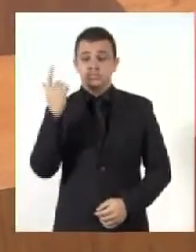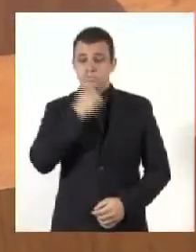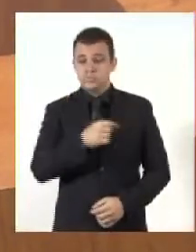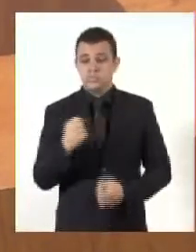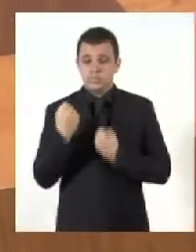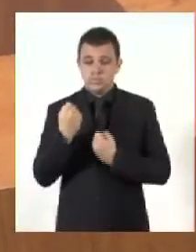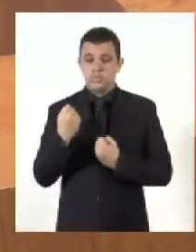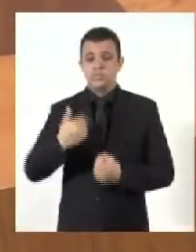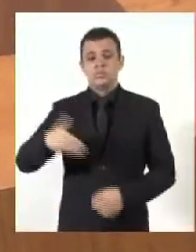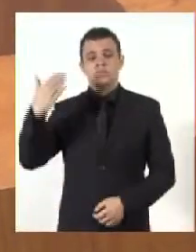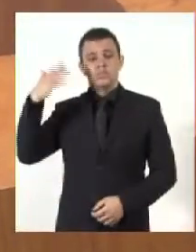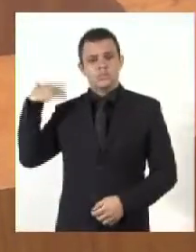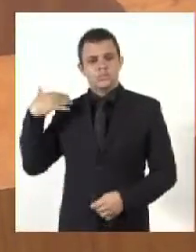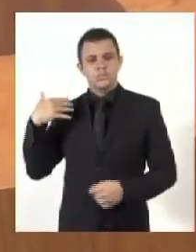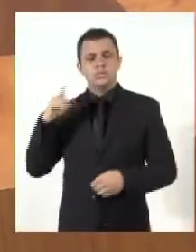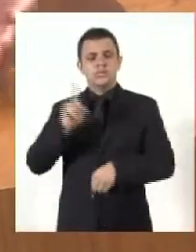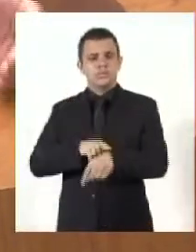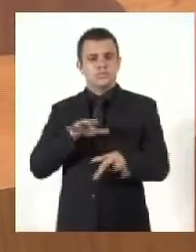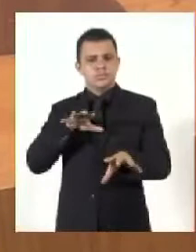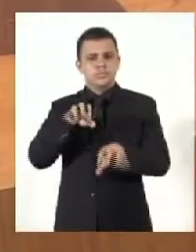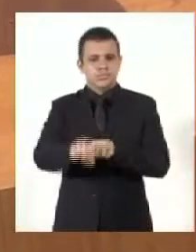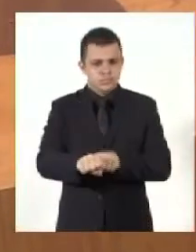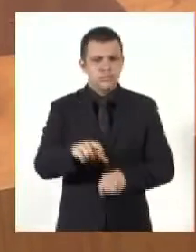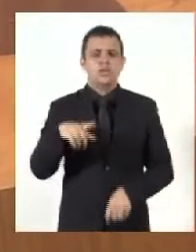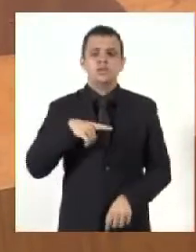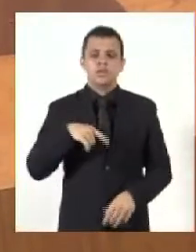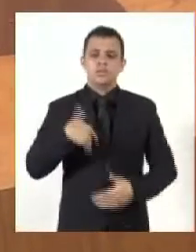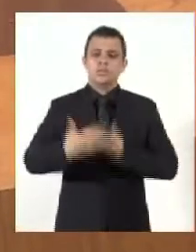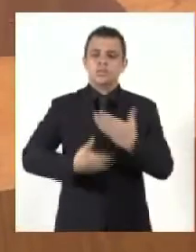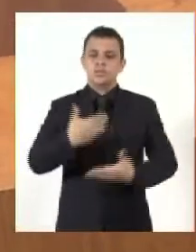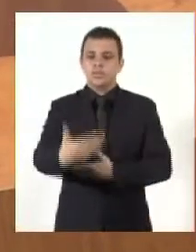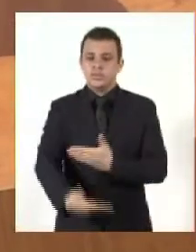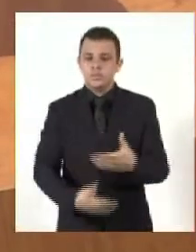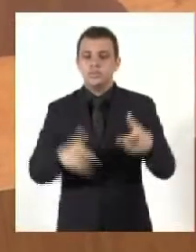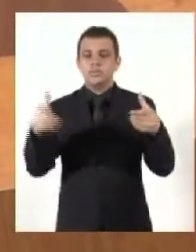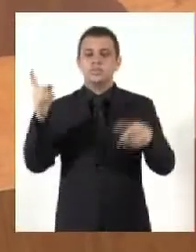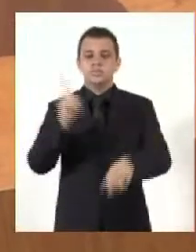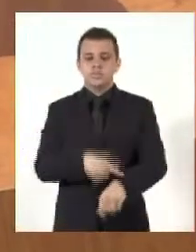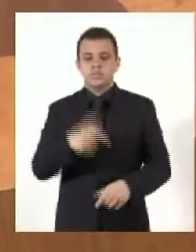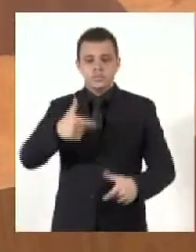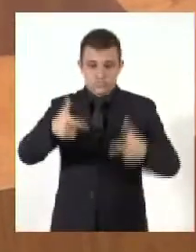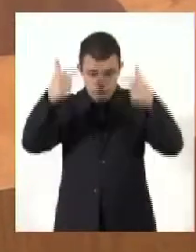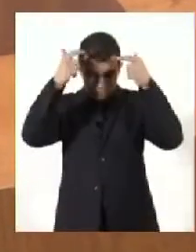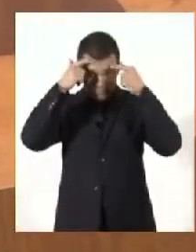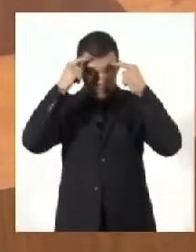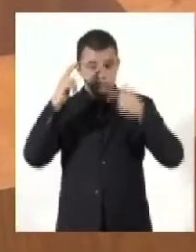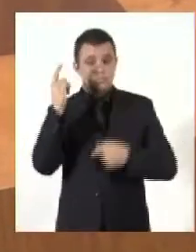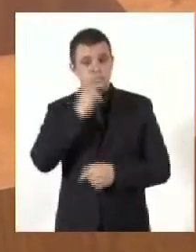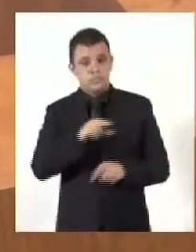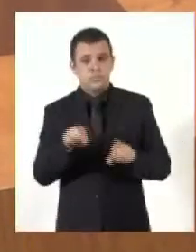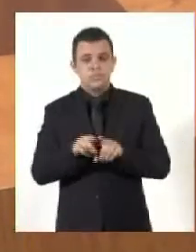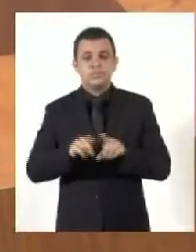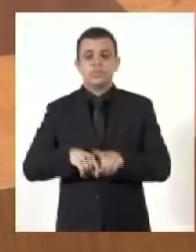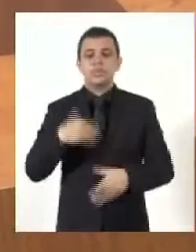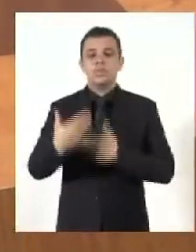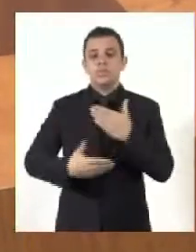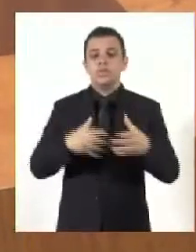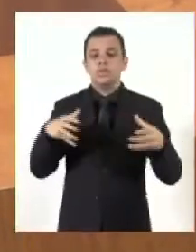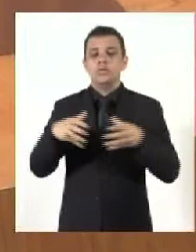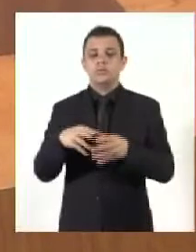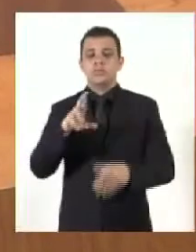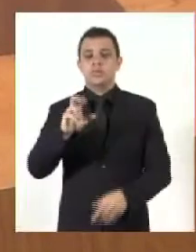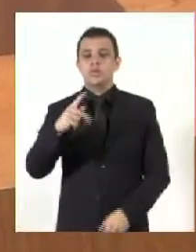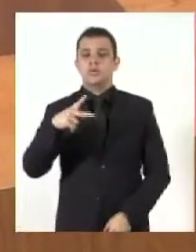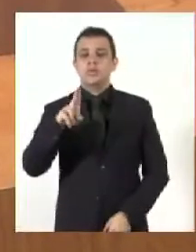a era colonial, ficou mais sutil e disfarçado no Império. A República aprofundou a sutileza, aprofundou a